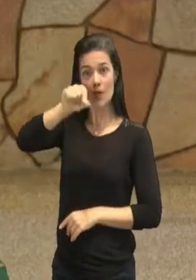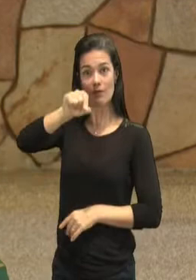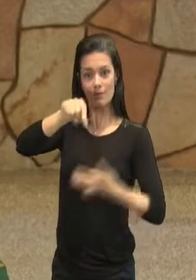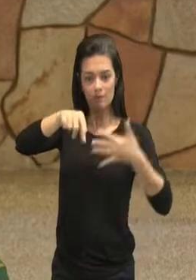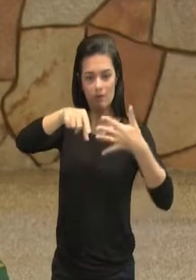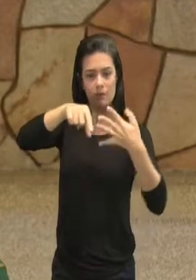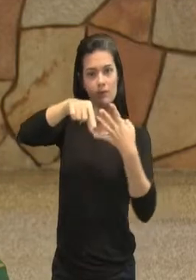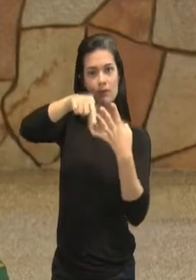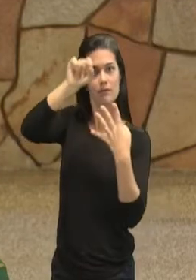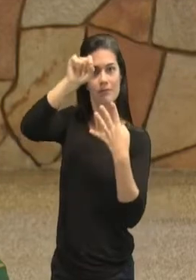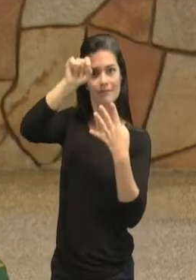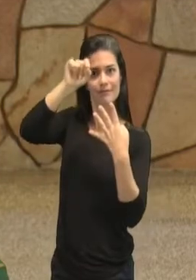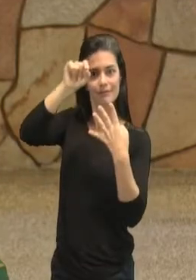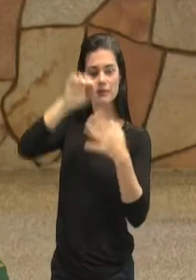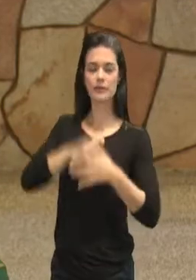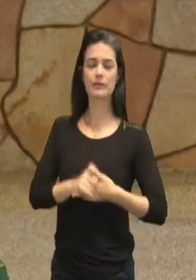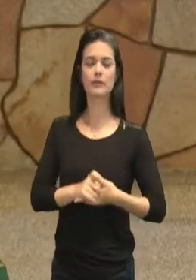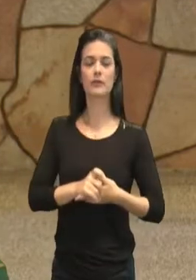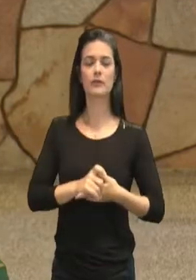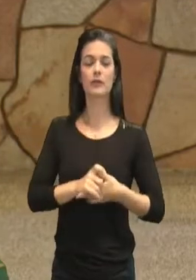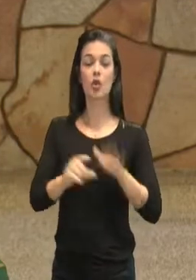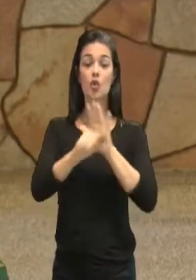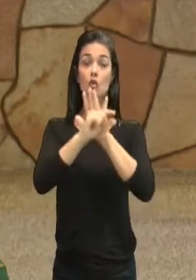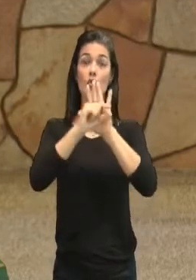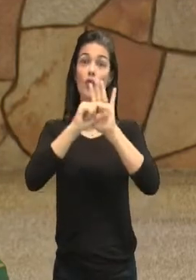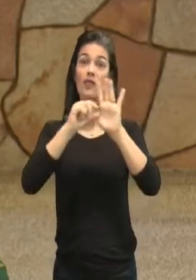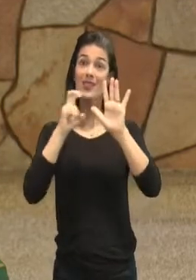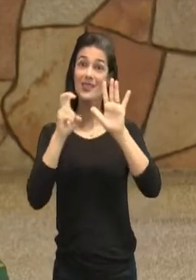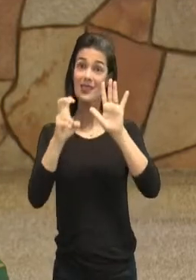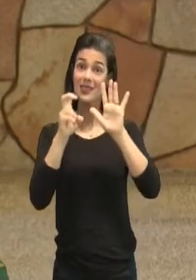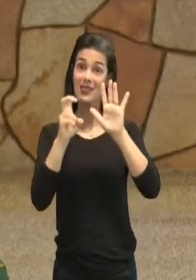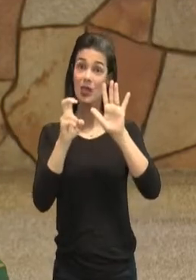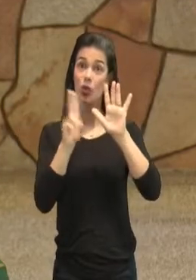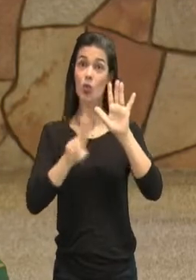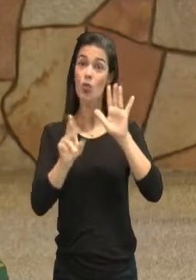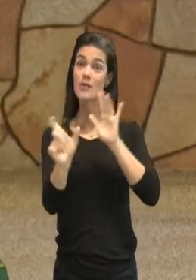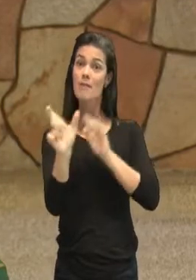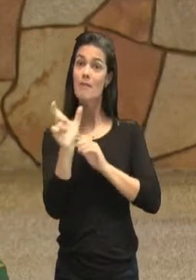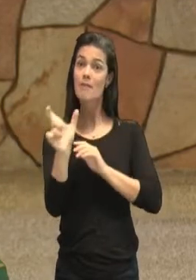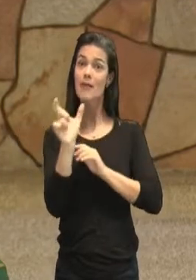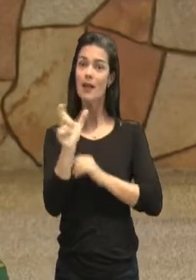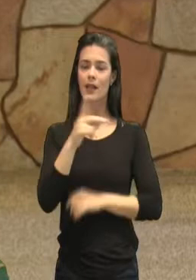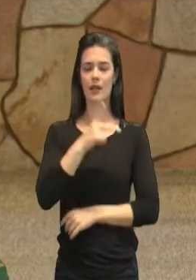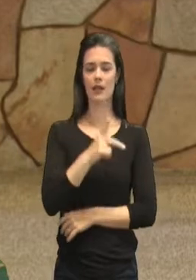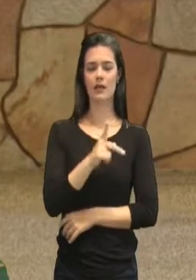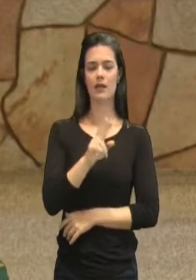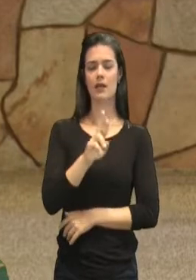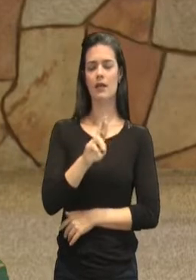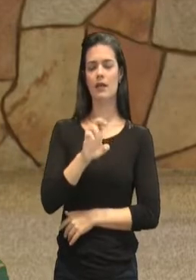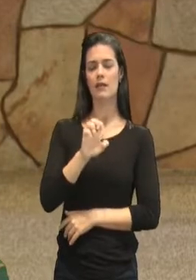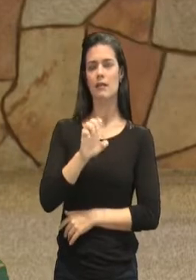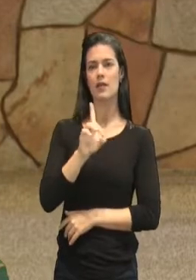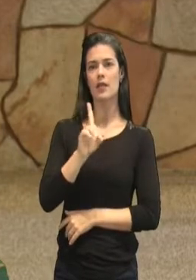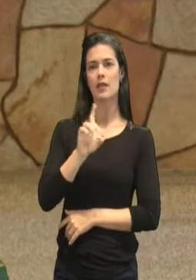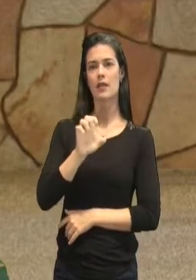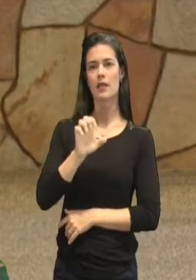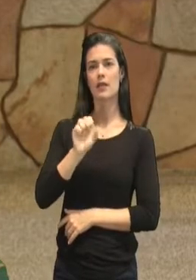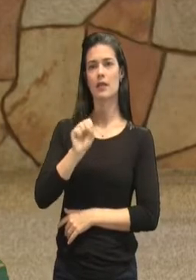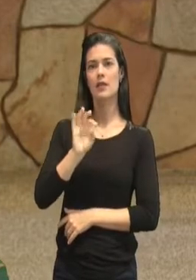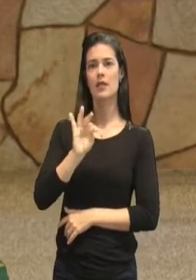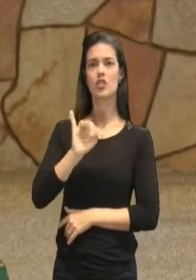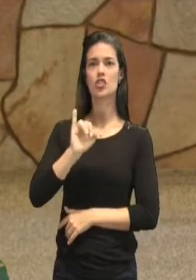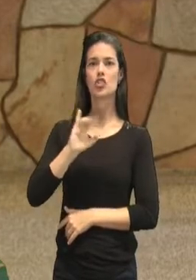5 ele vai dizer que Deus nos predestinou. Esse verbo predestinar também vai ser